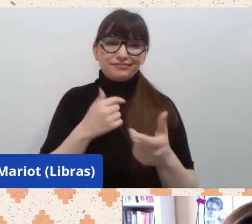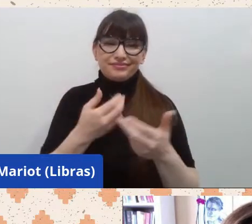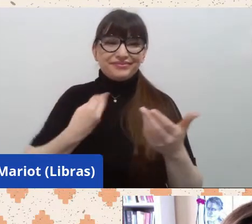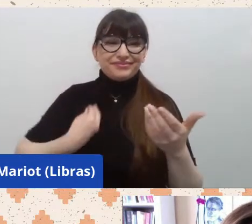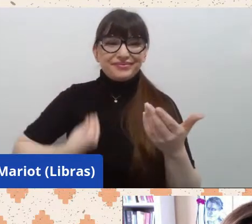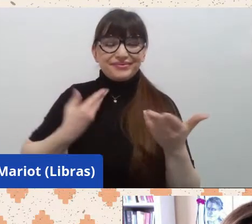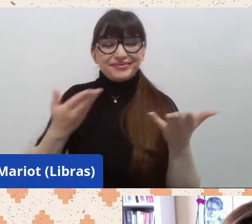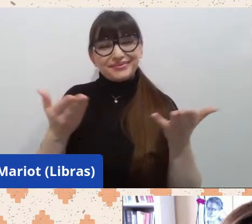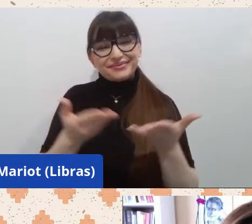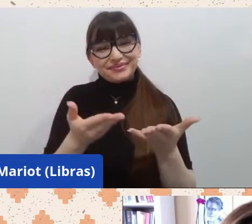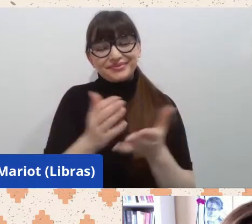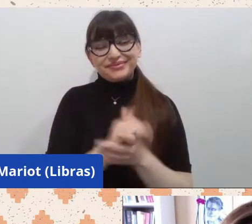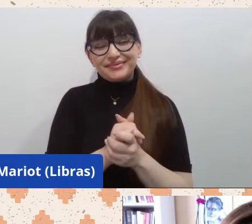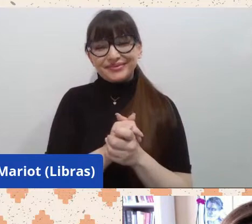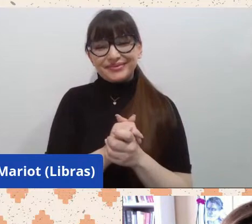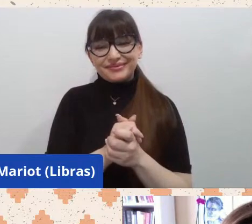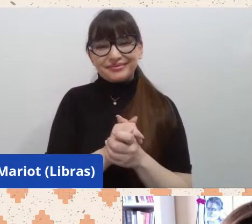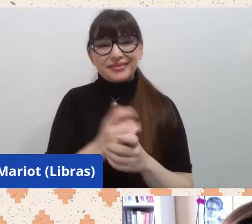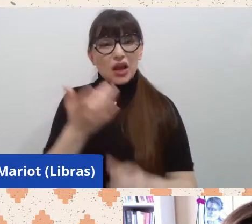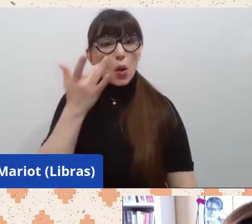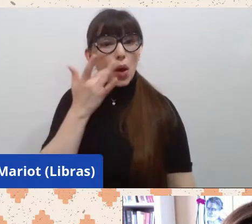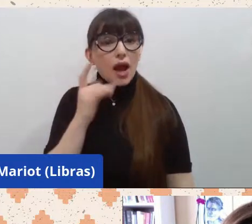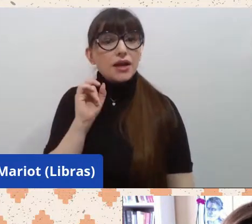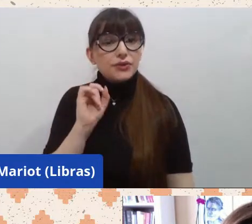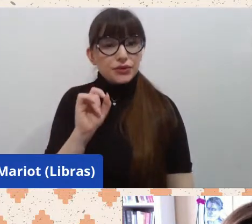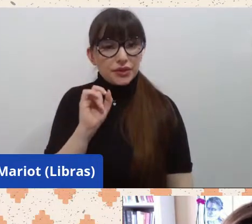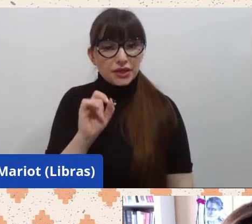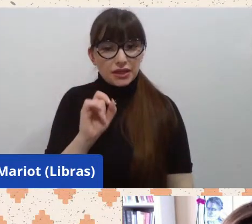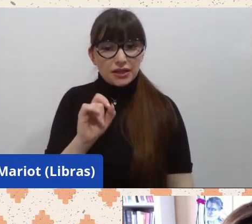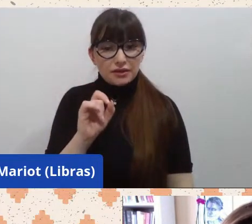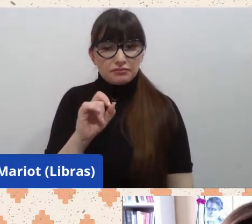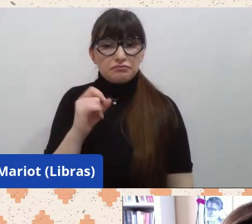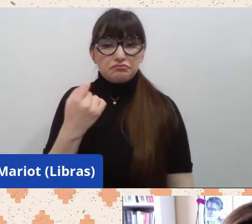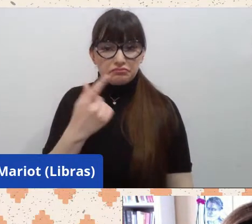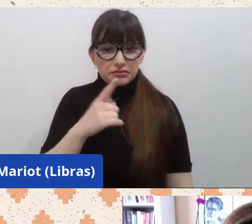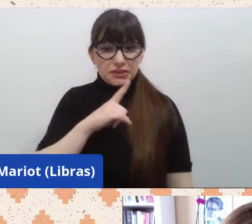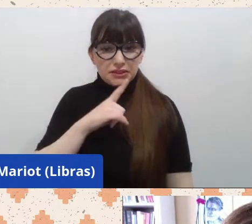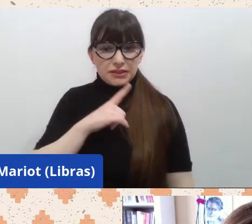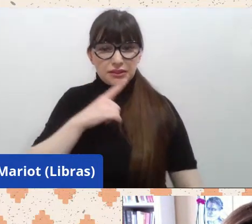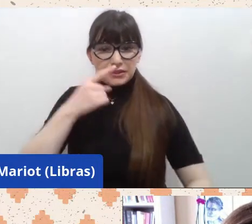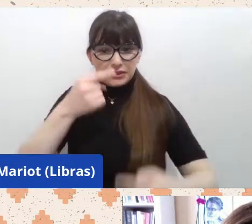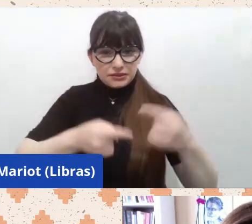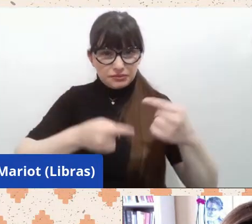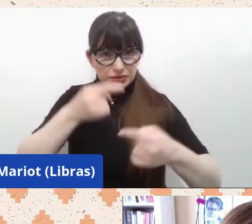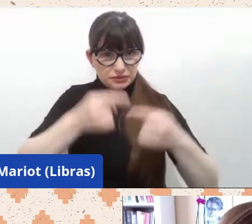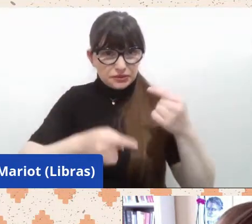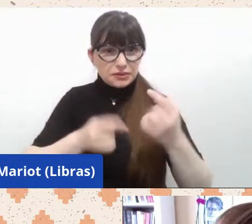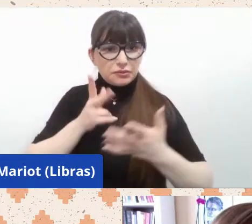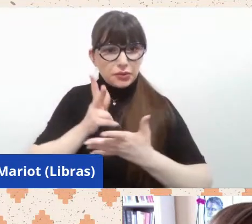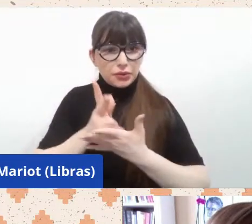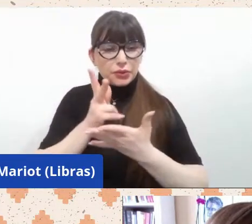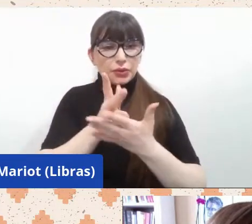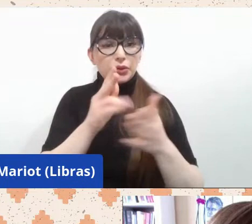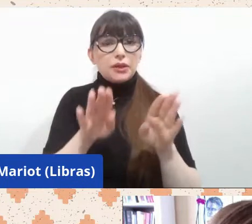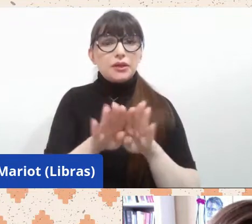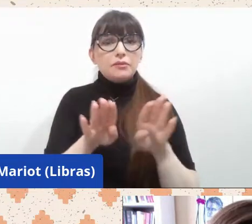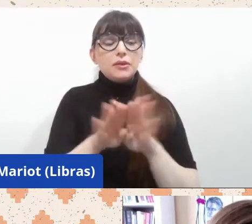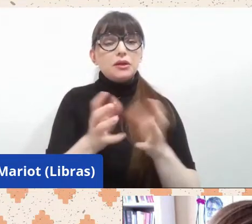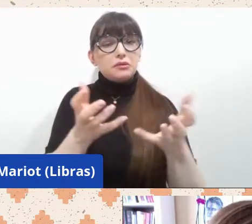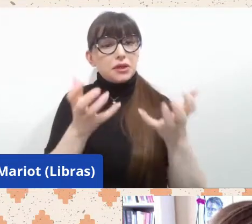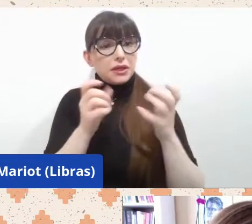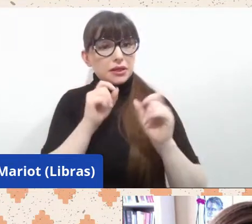presentes. Eu acho que a gente tem uma discussão muito interessante para seguir adiante, né? E eu gostaria